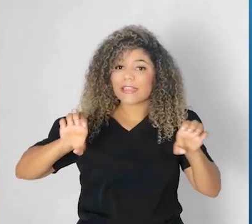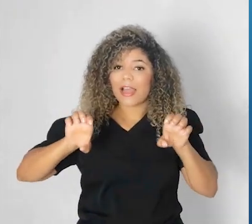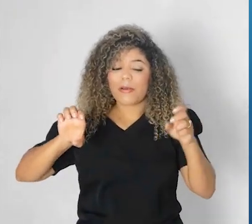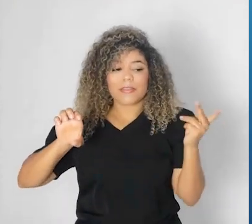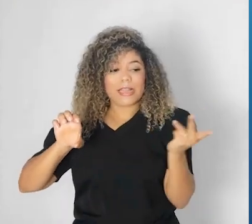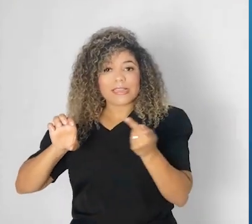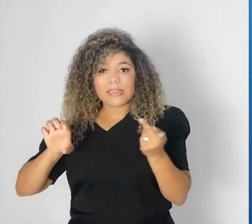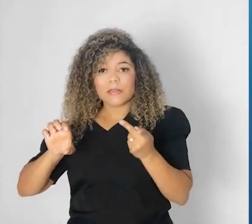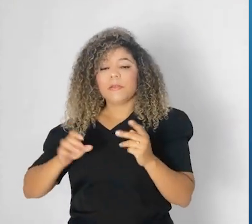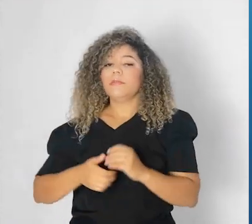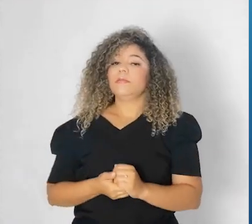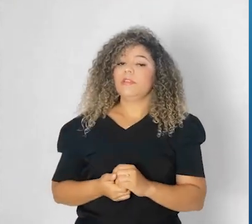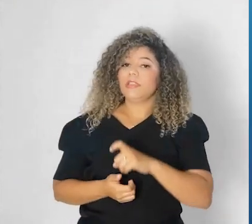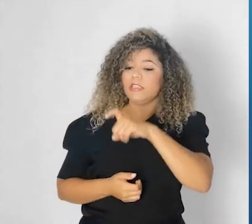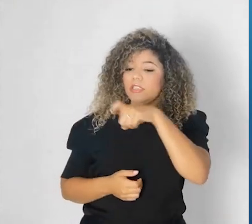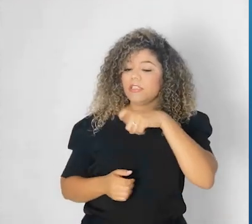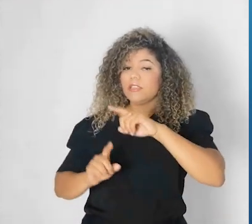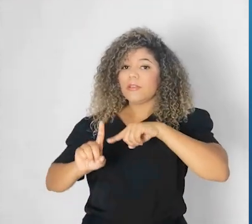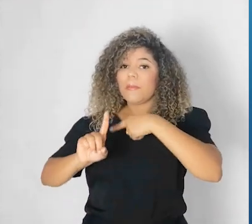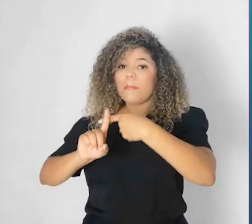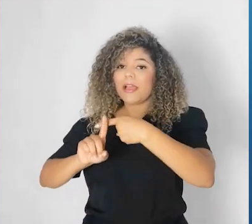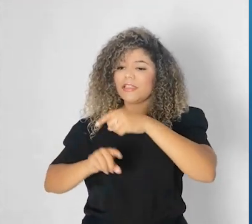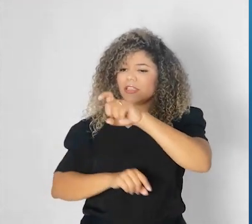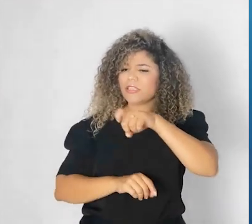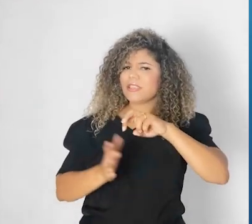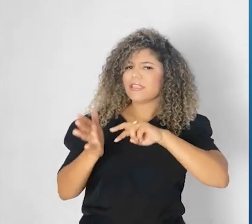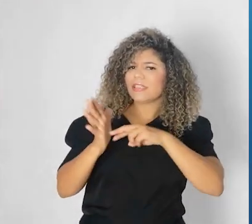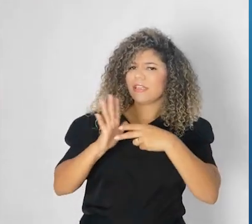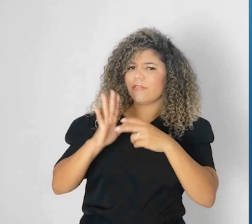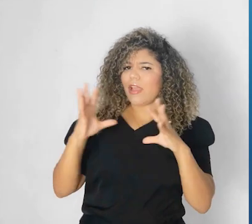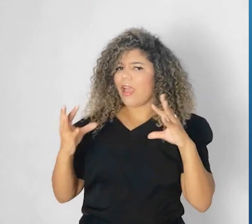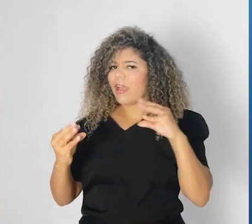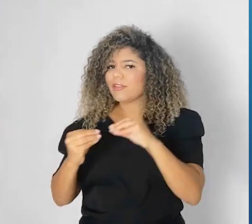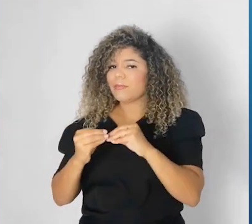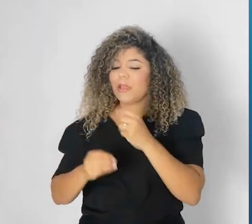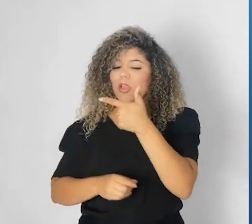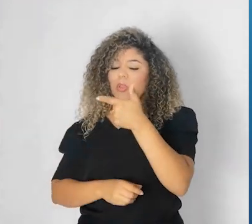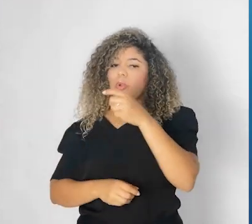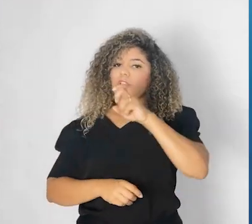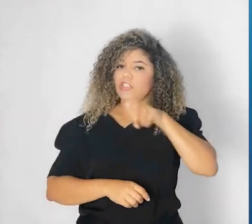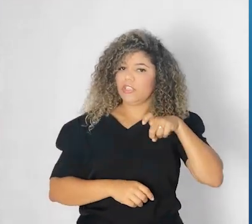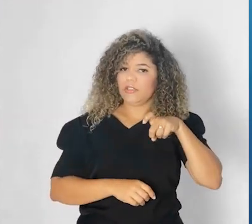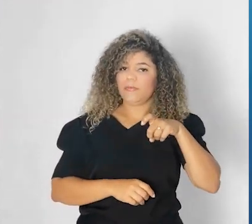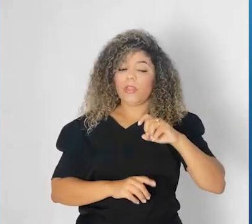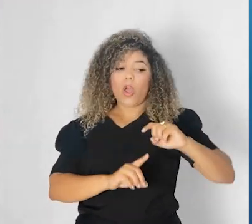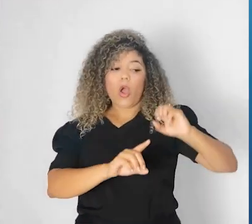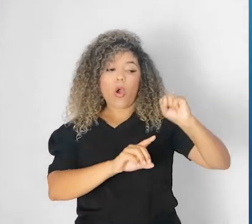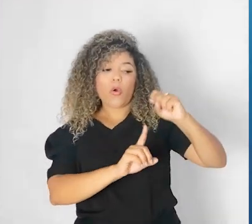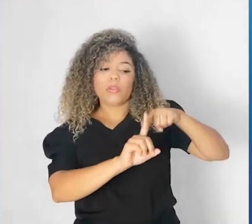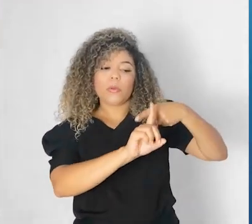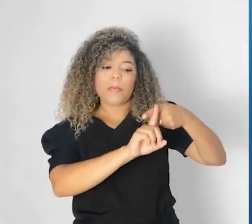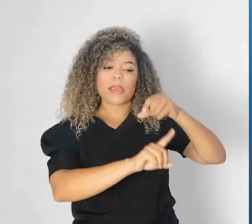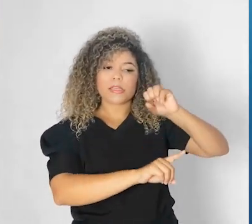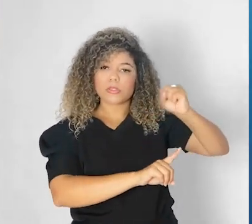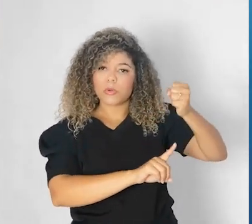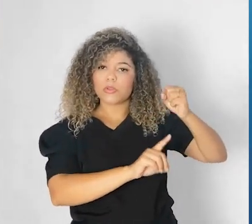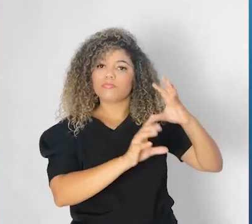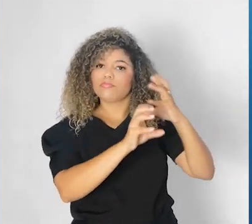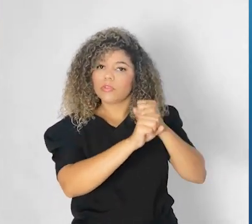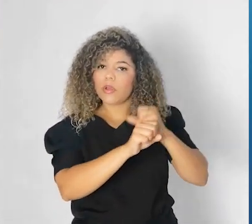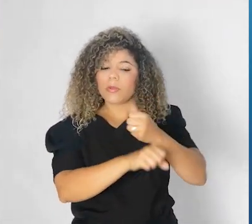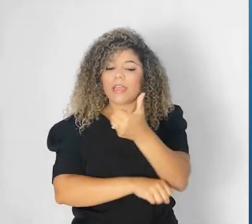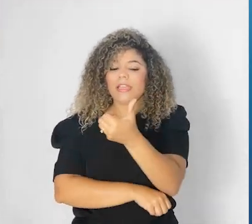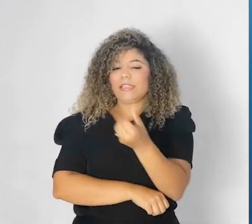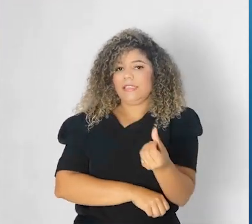equação. Então, x mais x é 2x. 8 mais 8 é 16. Tem que ser